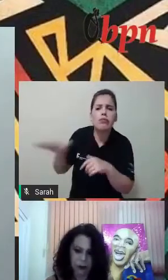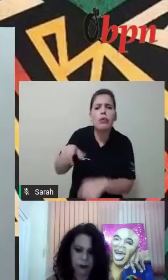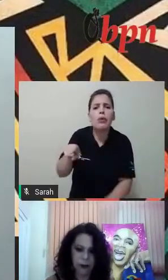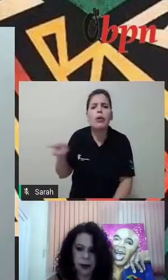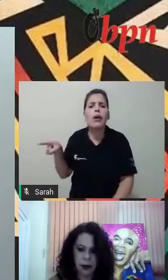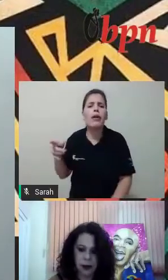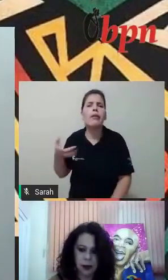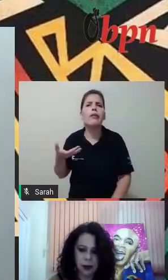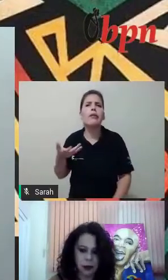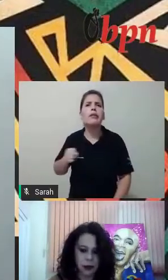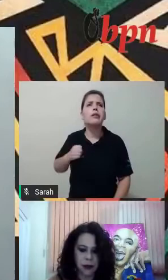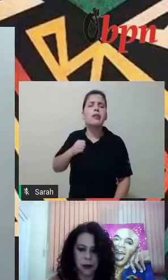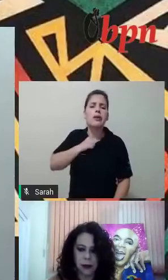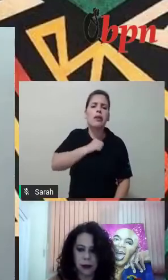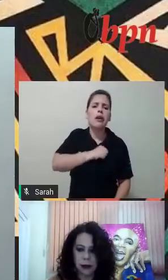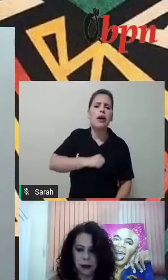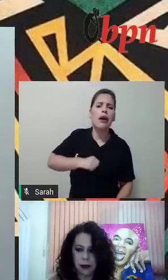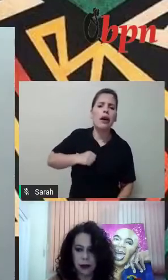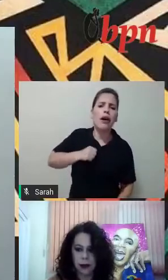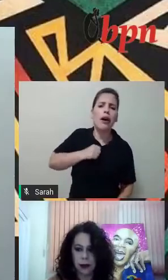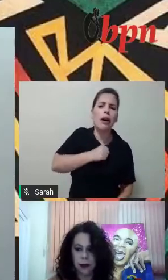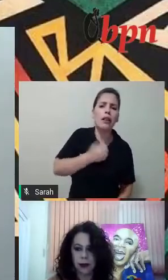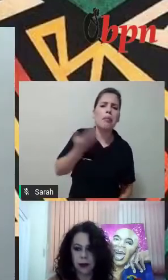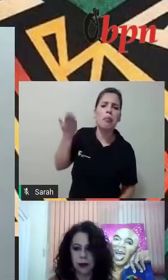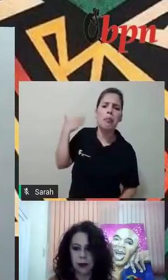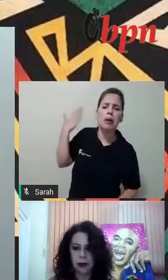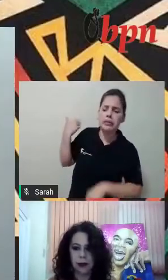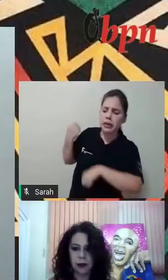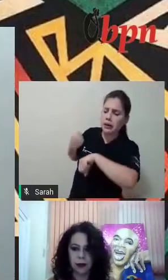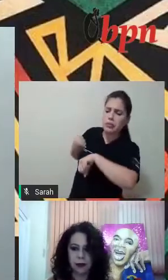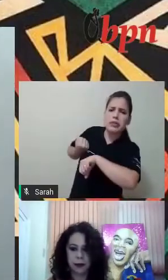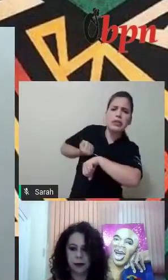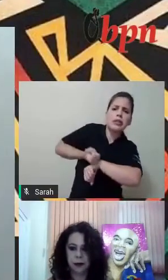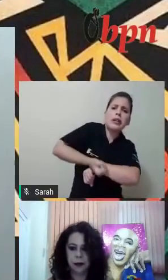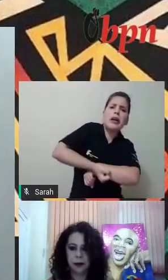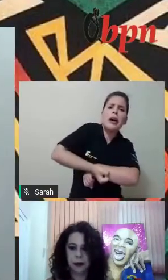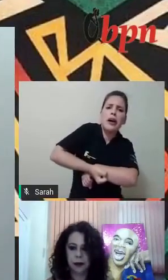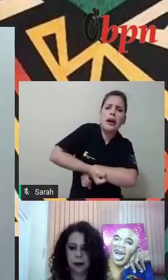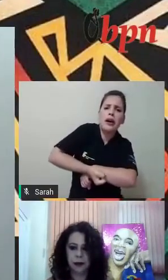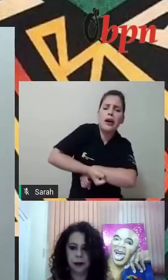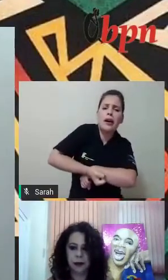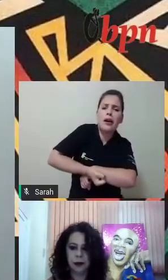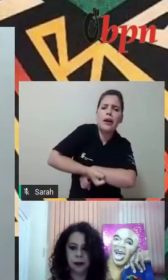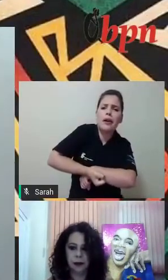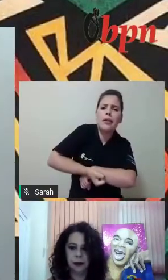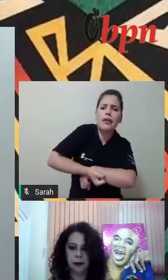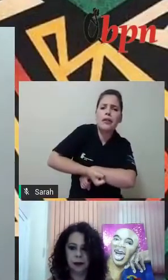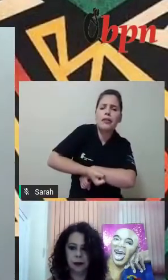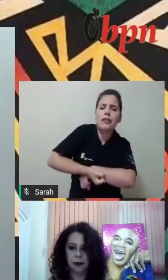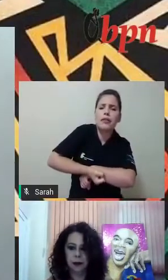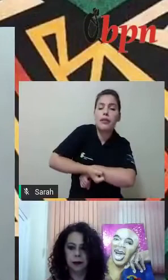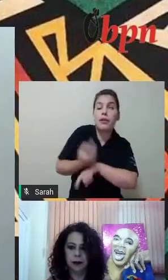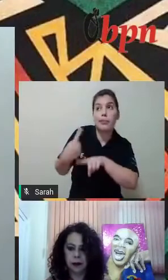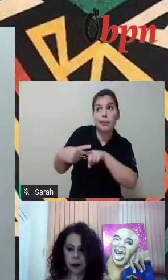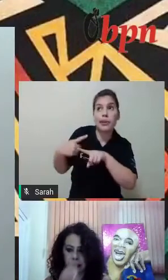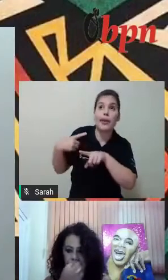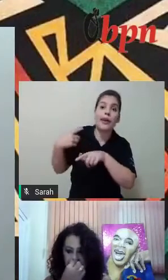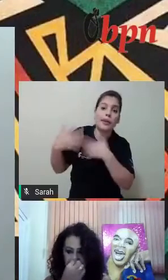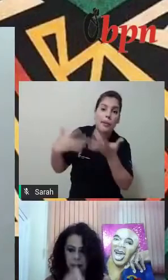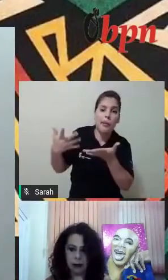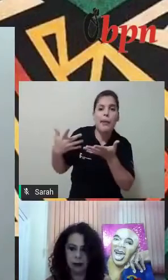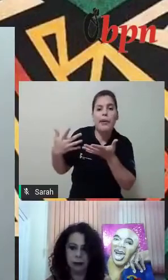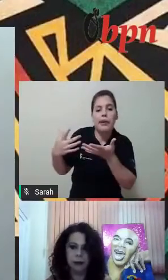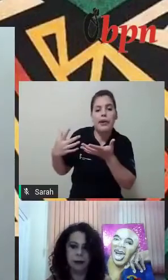saudades da escravização quando os africanos são libertos, entre